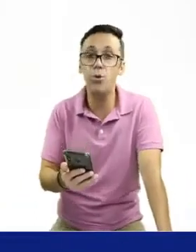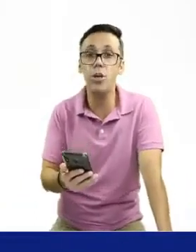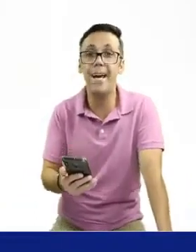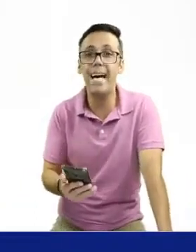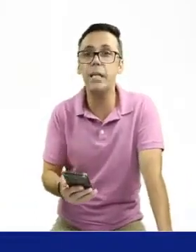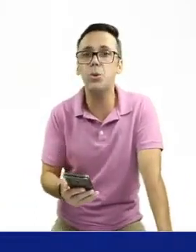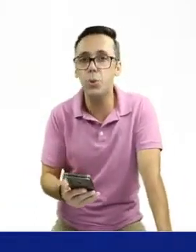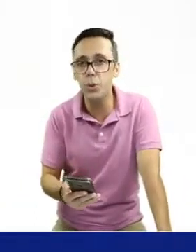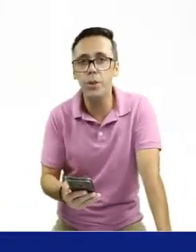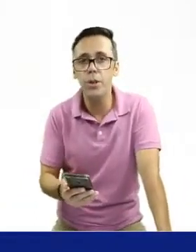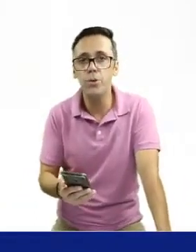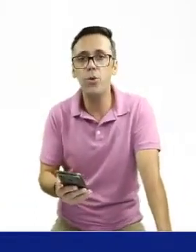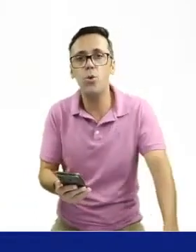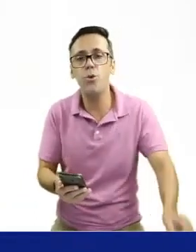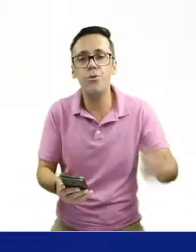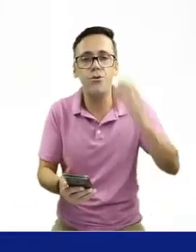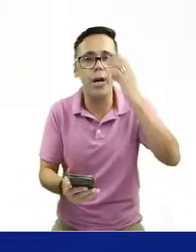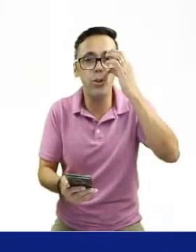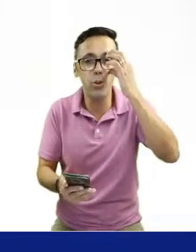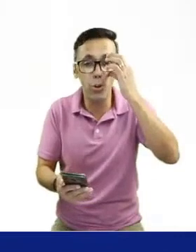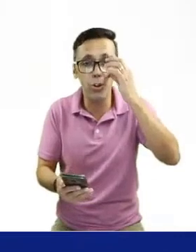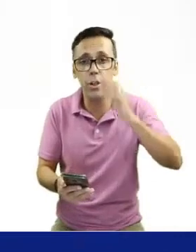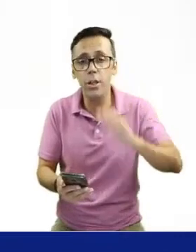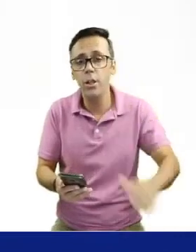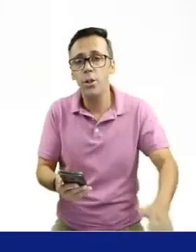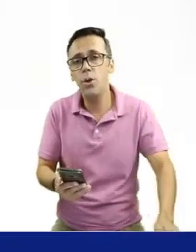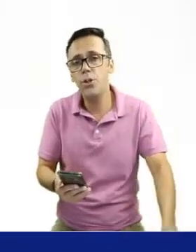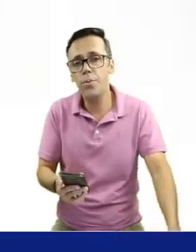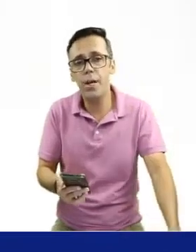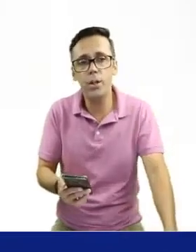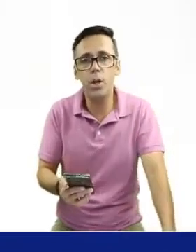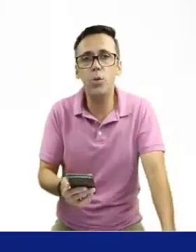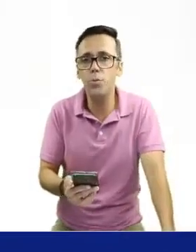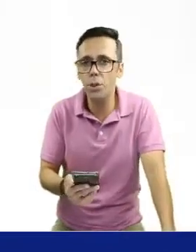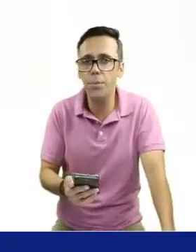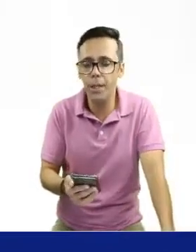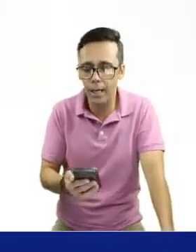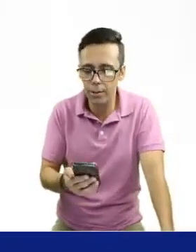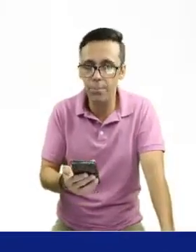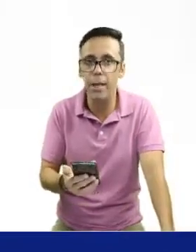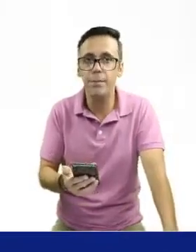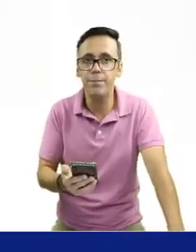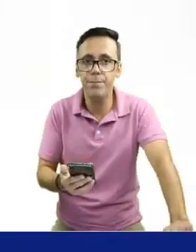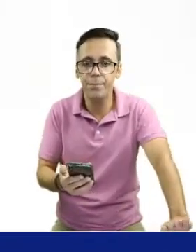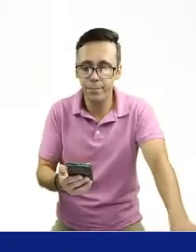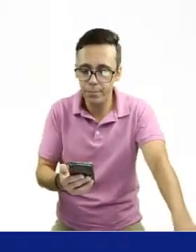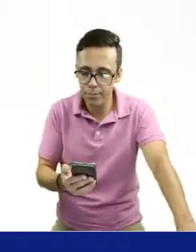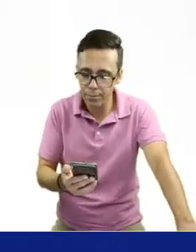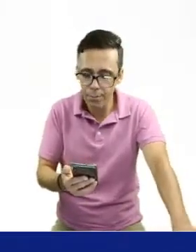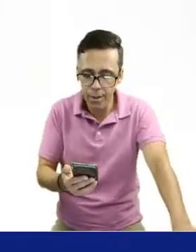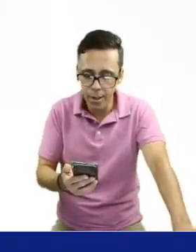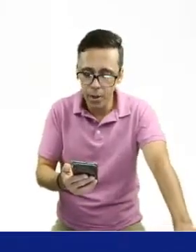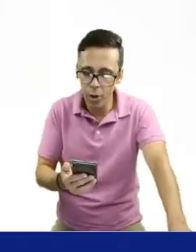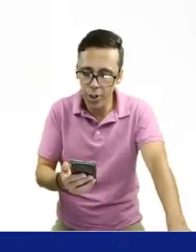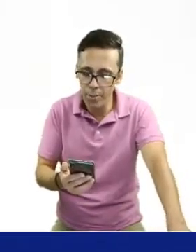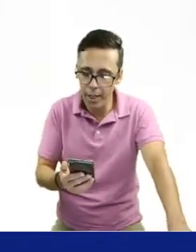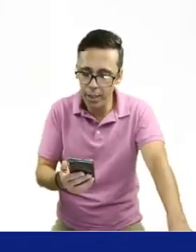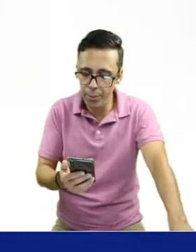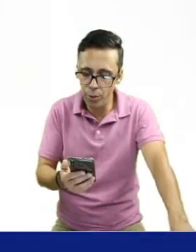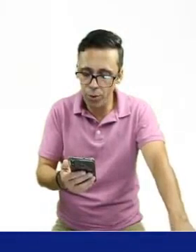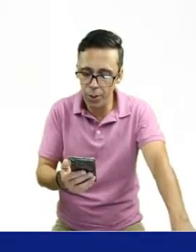gente faz Barreto já é aluno no concurso já radiologia e o Rogério Barreto aluno muito aplicado também o